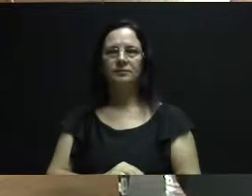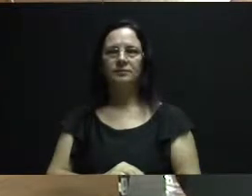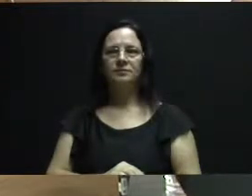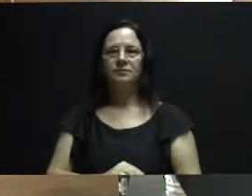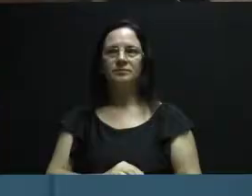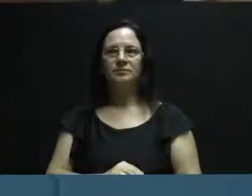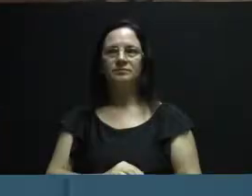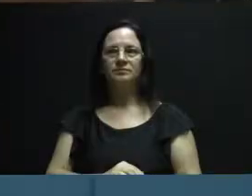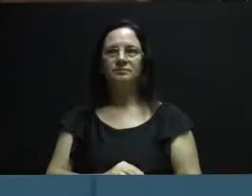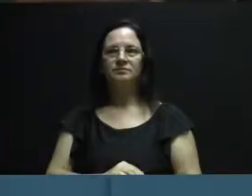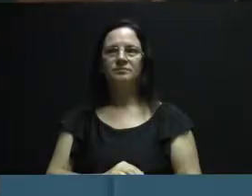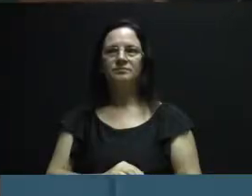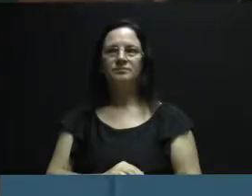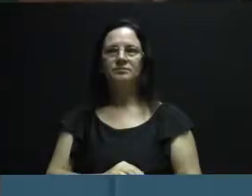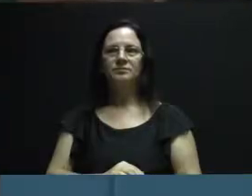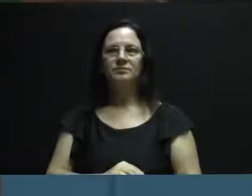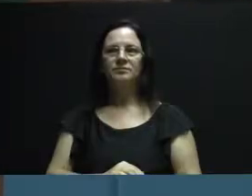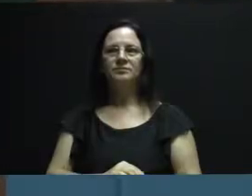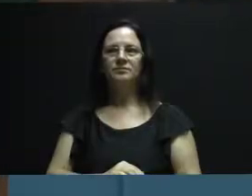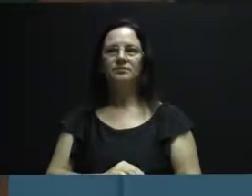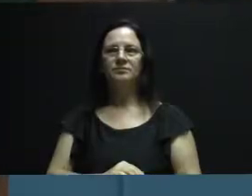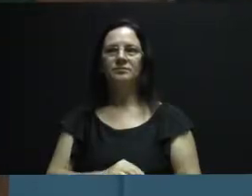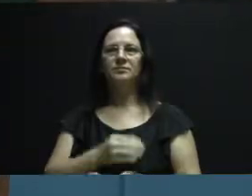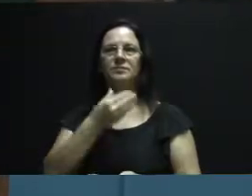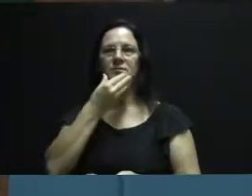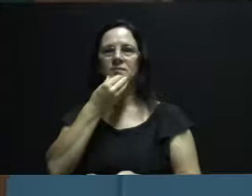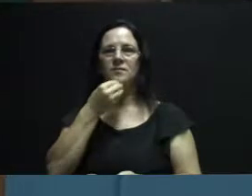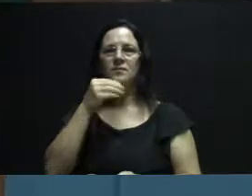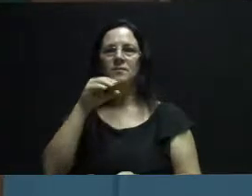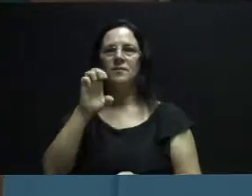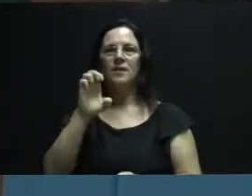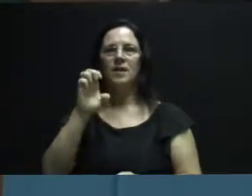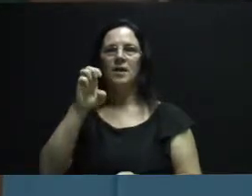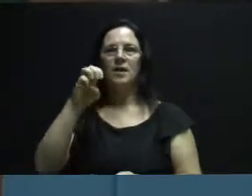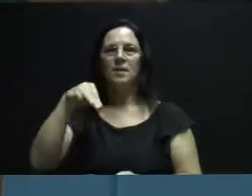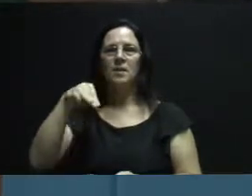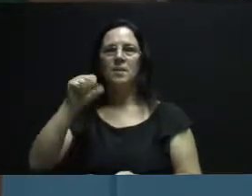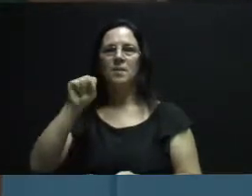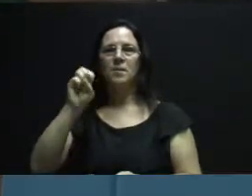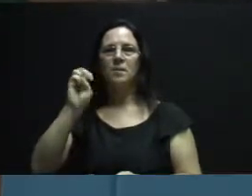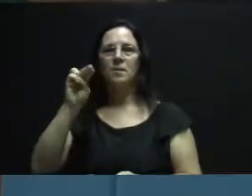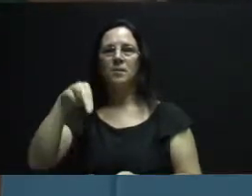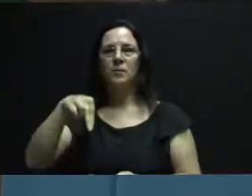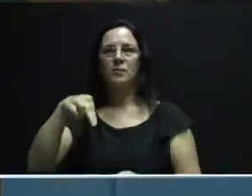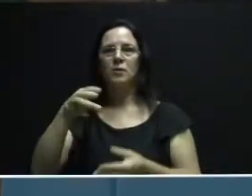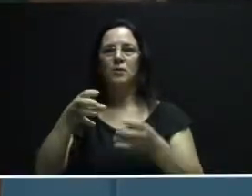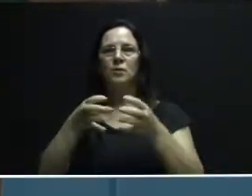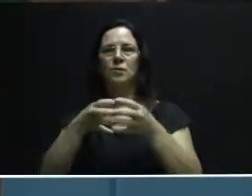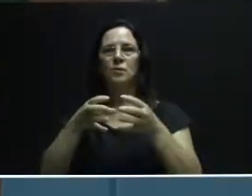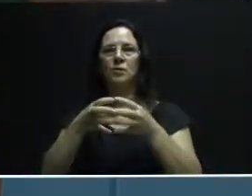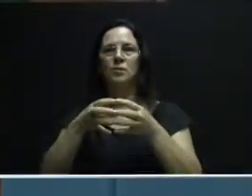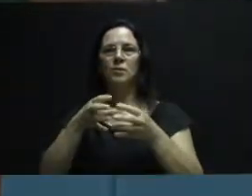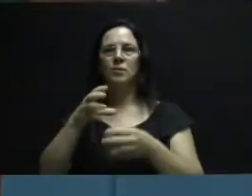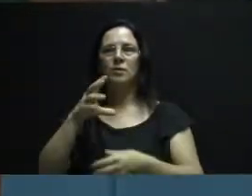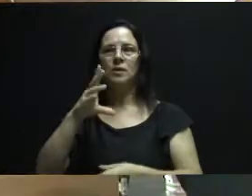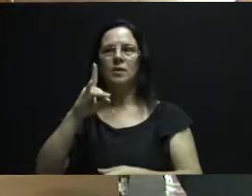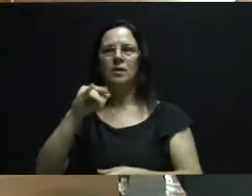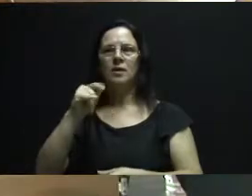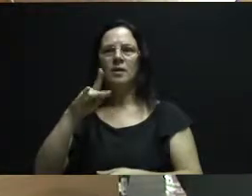Nosso próximo homenageado é Emerson Pereira dos Santos, indicado pelo Cidadania.